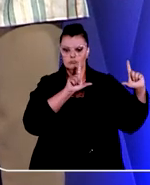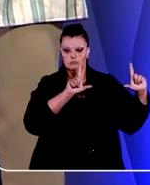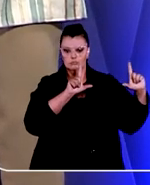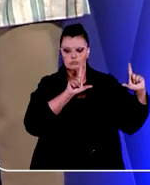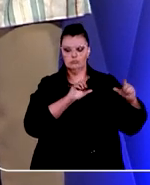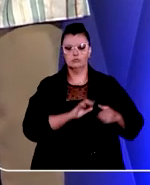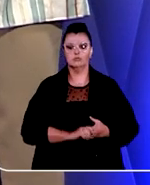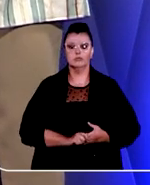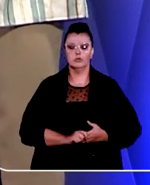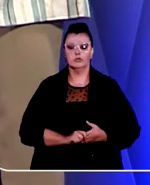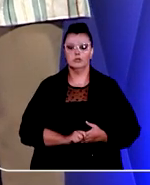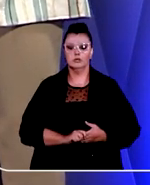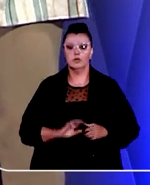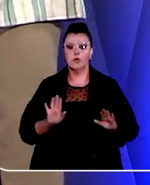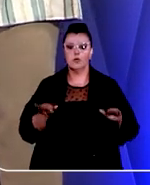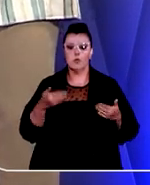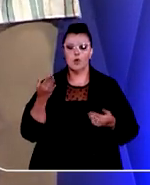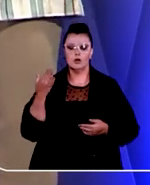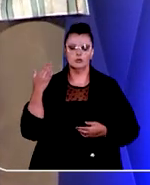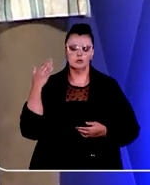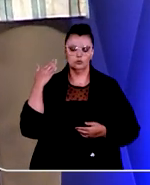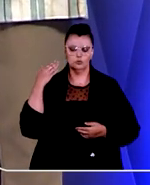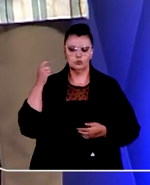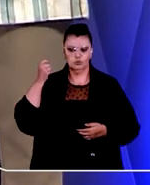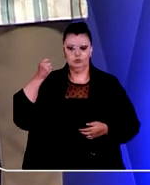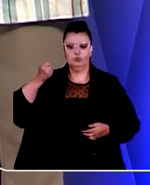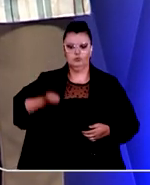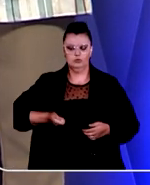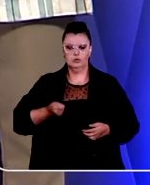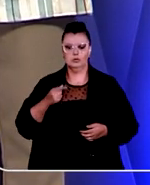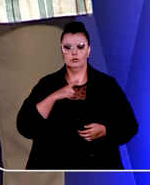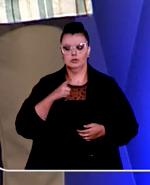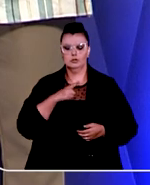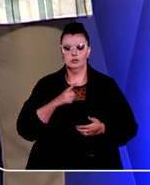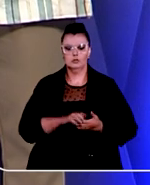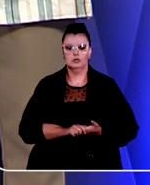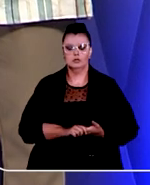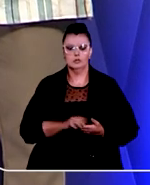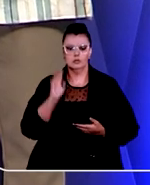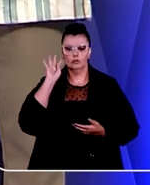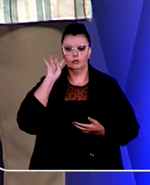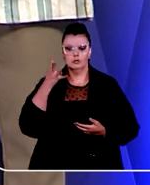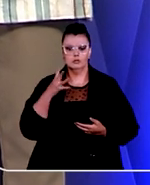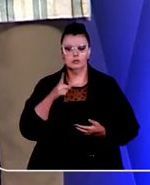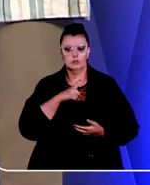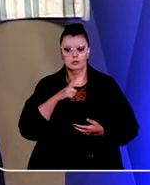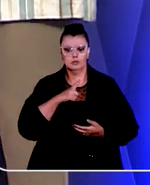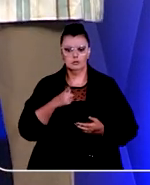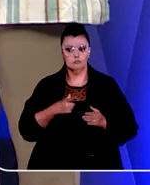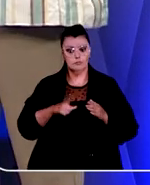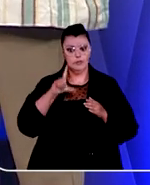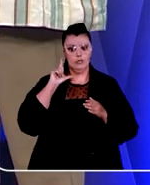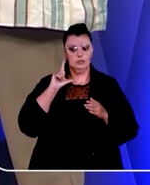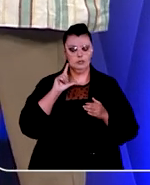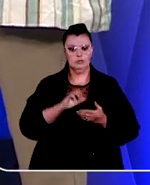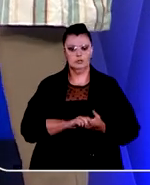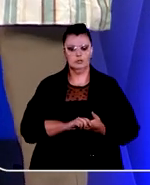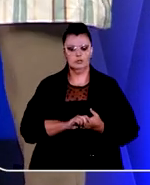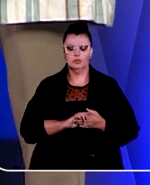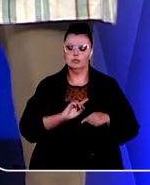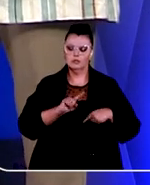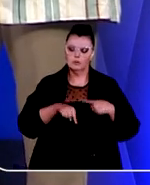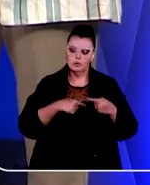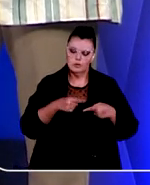significa jurisprudência Vamos para o nosso bom glossário de todas as semanas aqui no